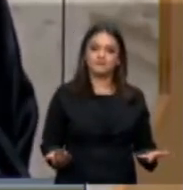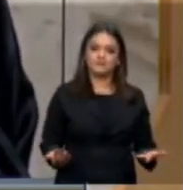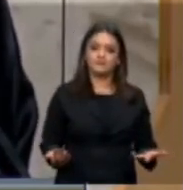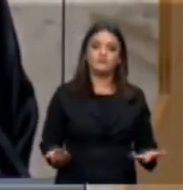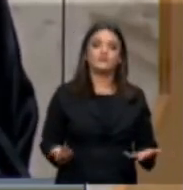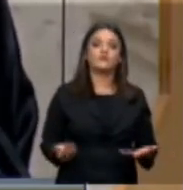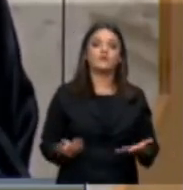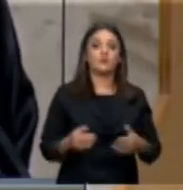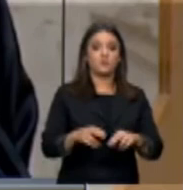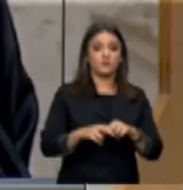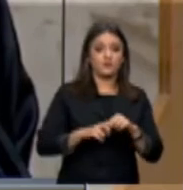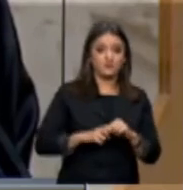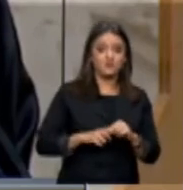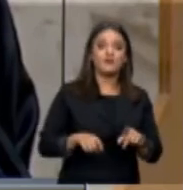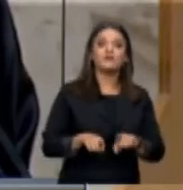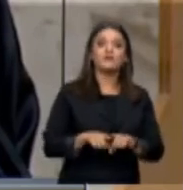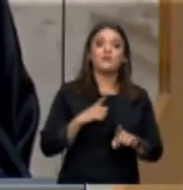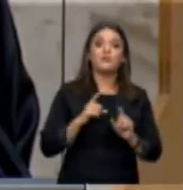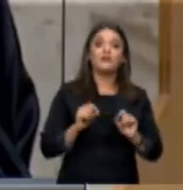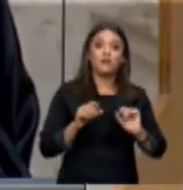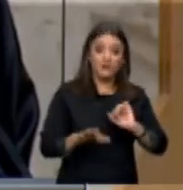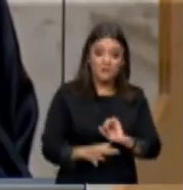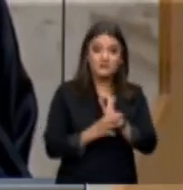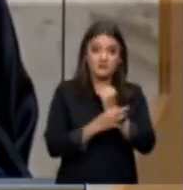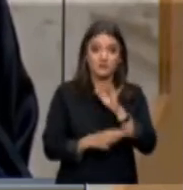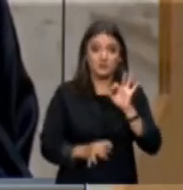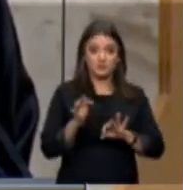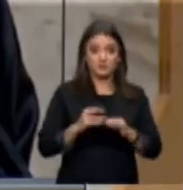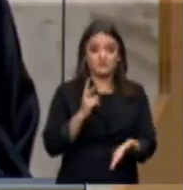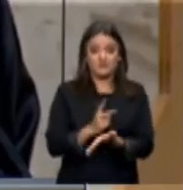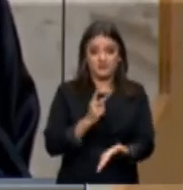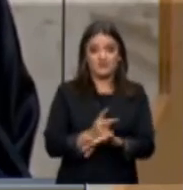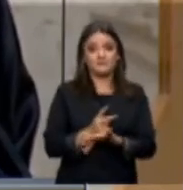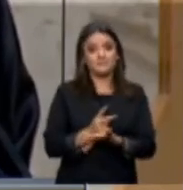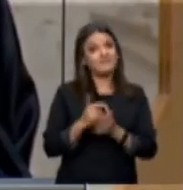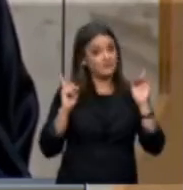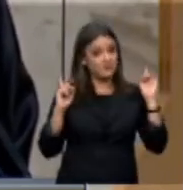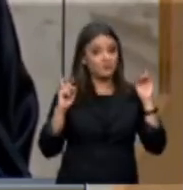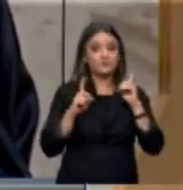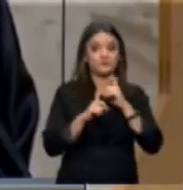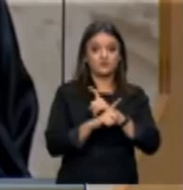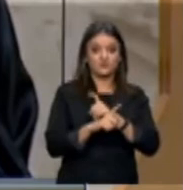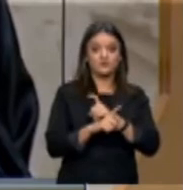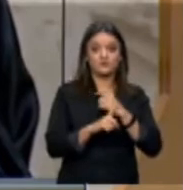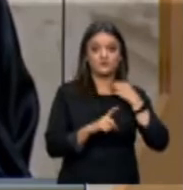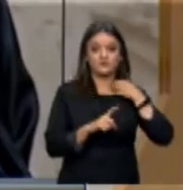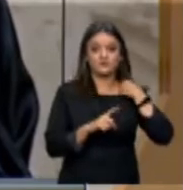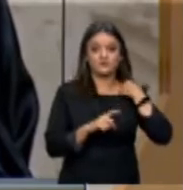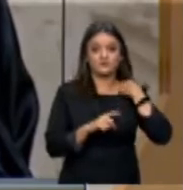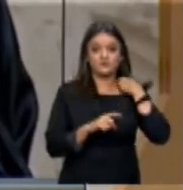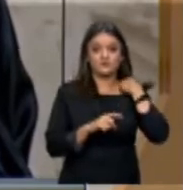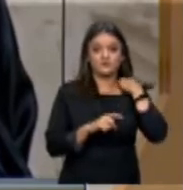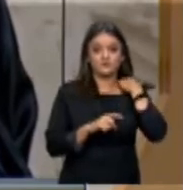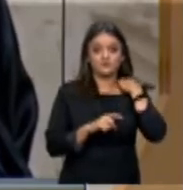especialmente para efeito de fazer valer a segurança jurídica, tão cara à